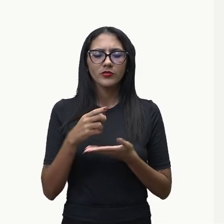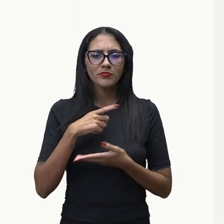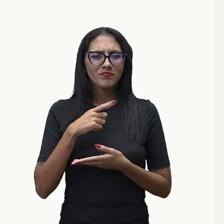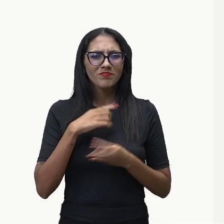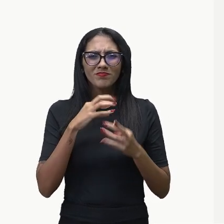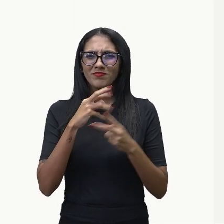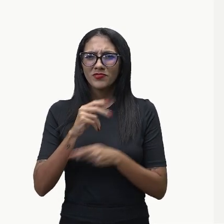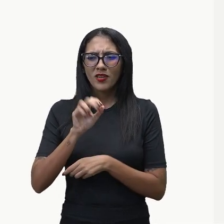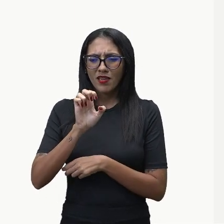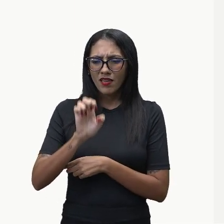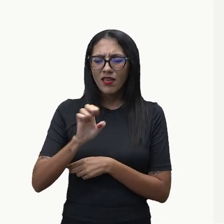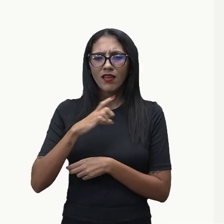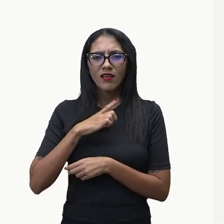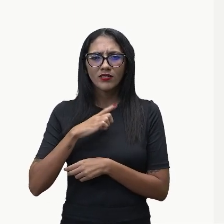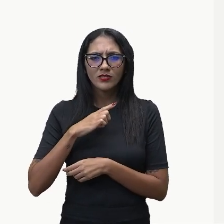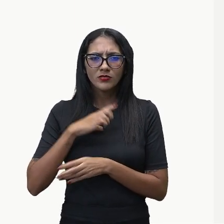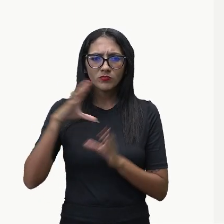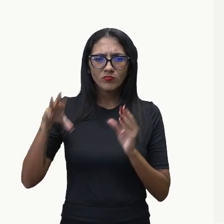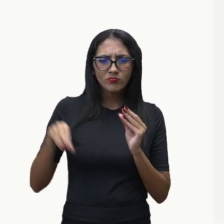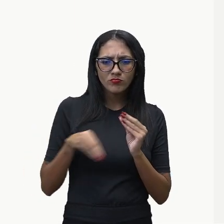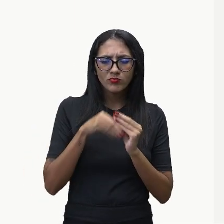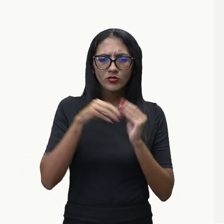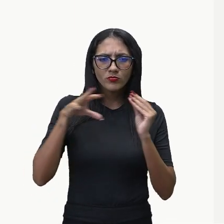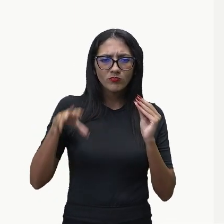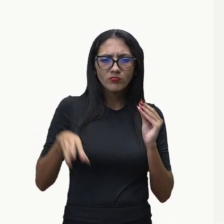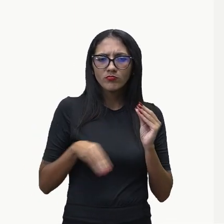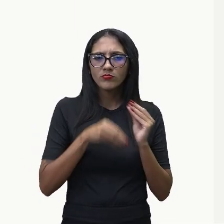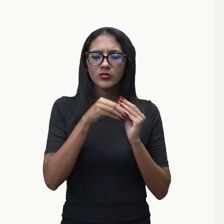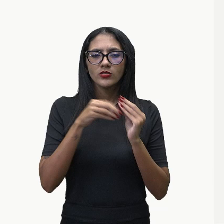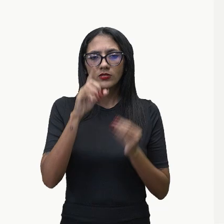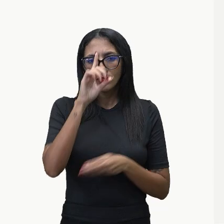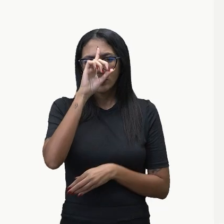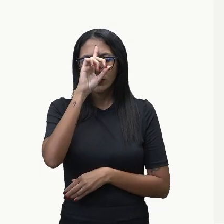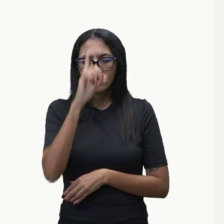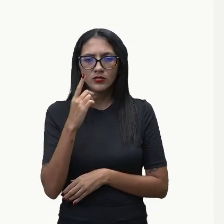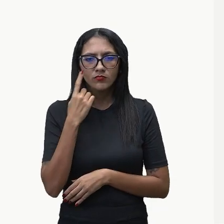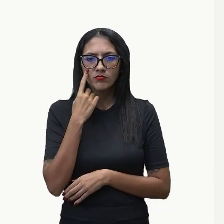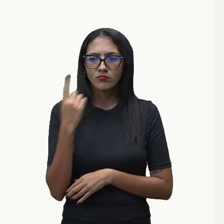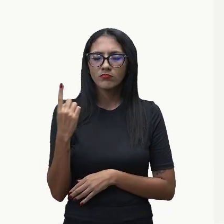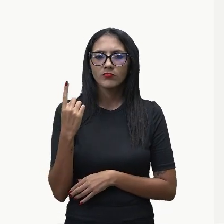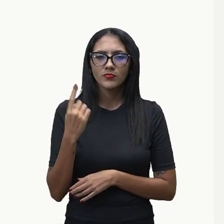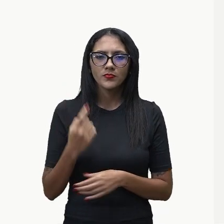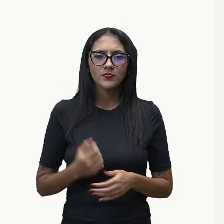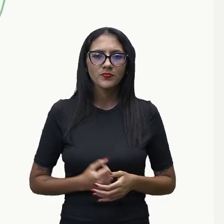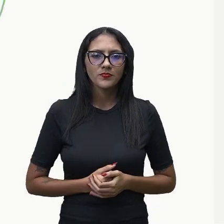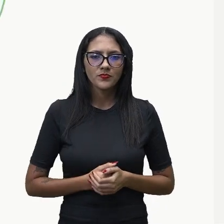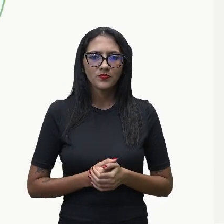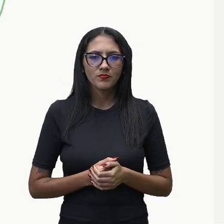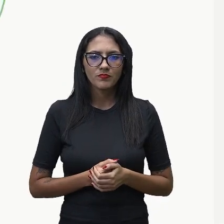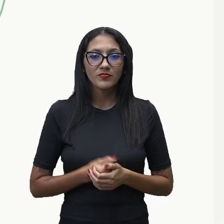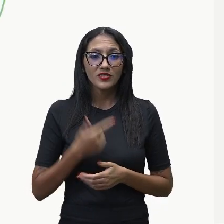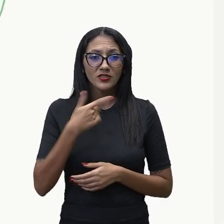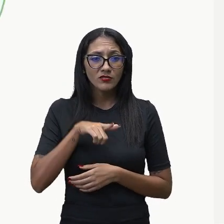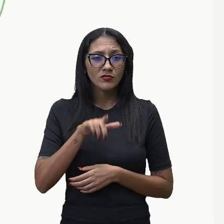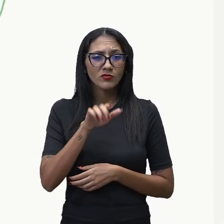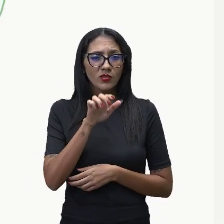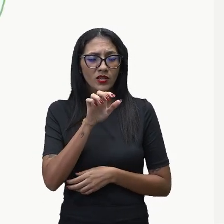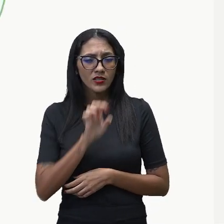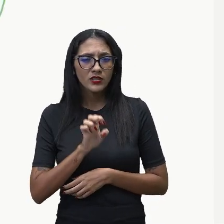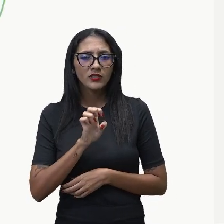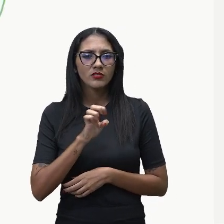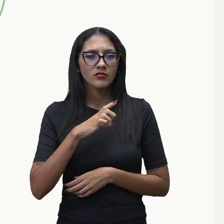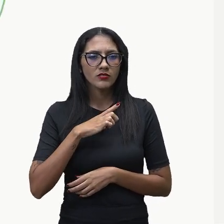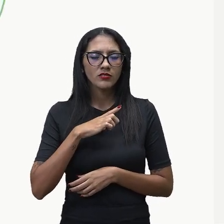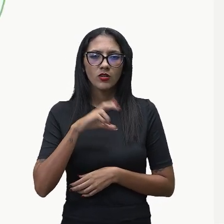o futuro. E há Platão e Virgílio dentro das máquinas e das luzes